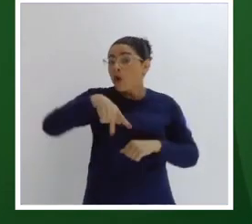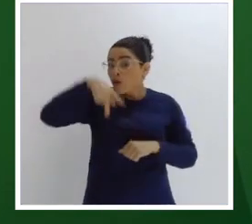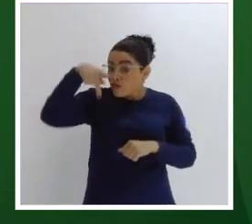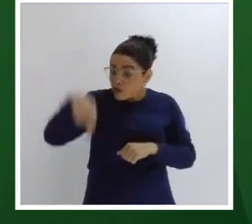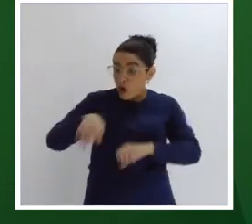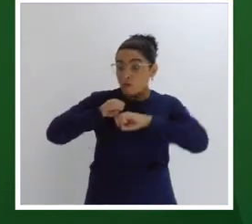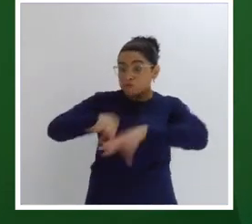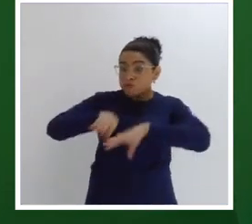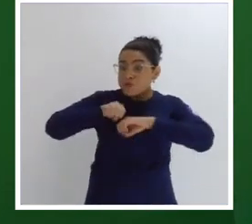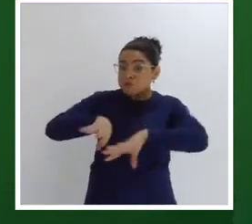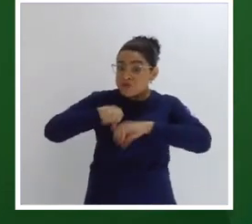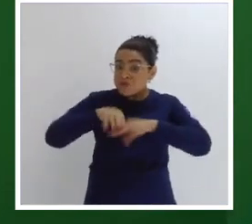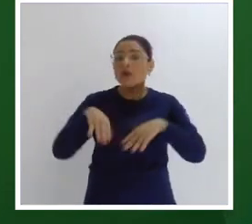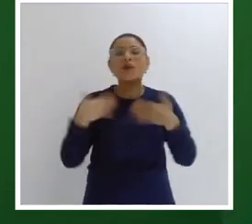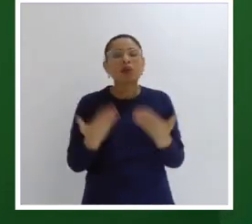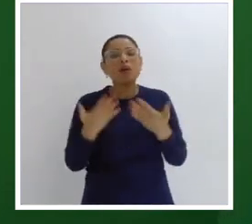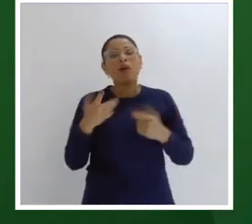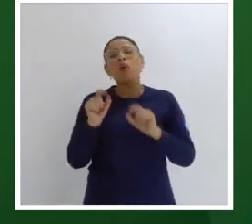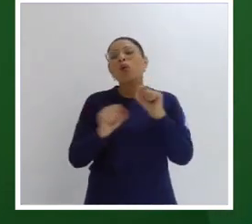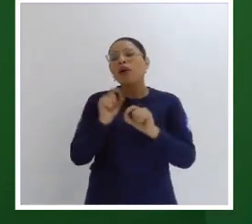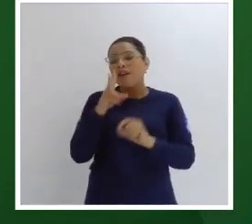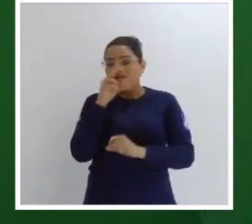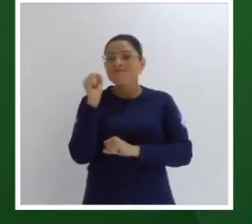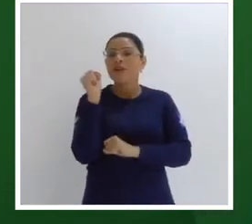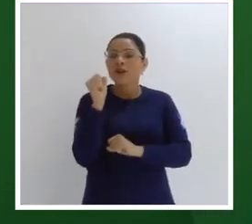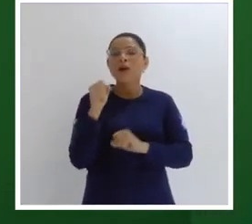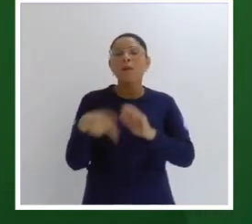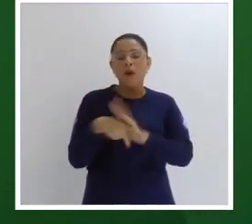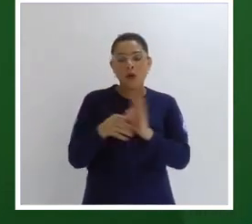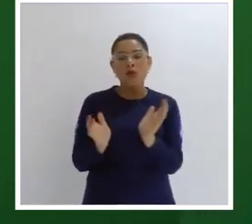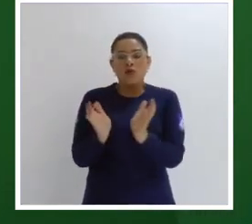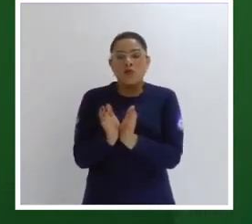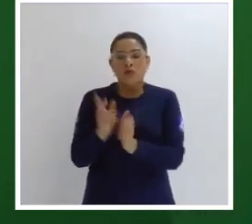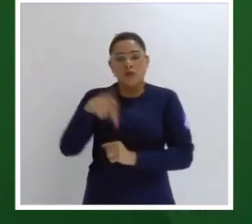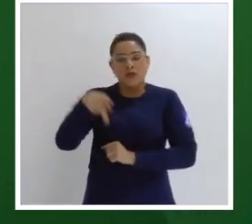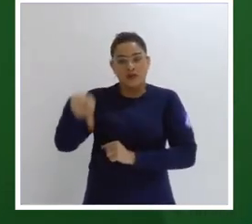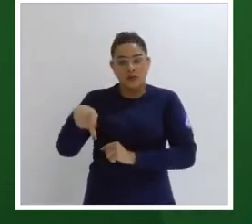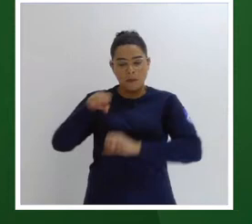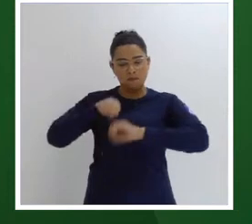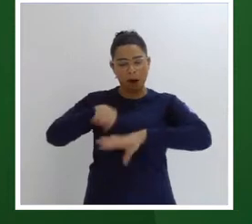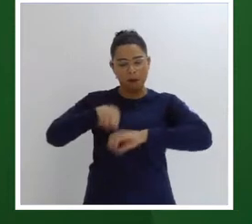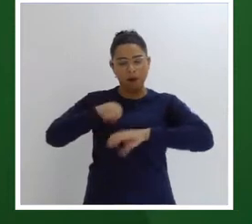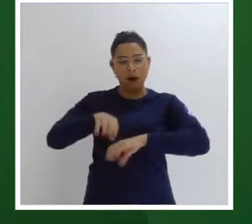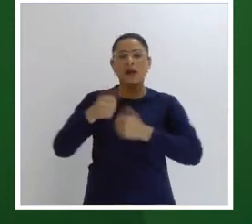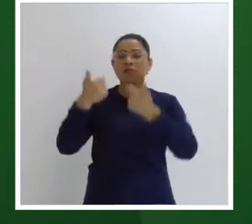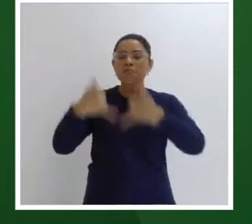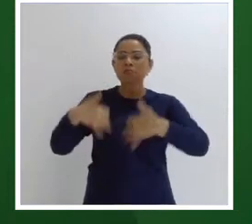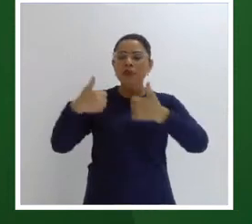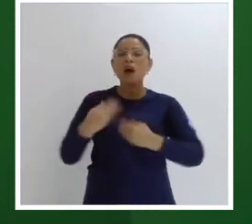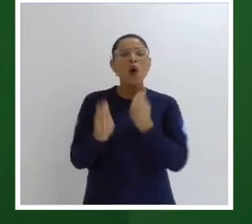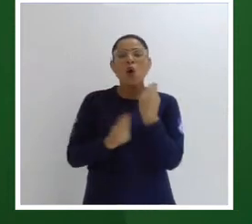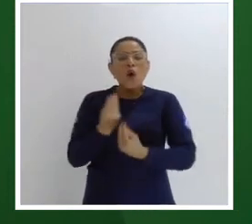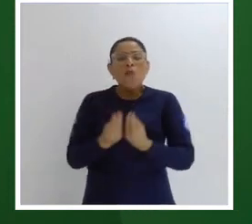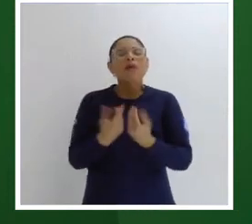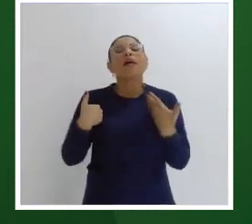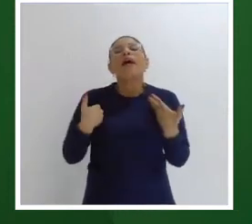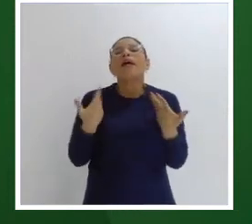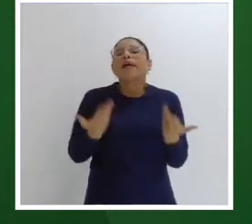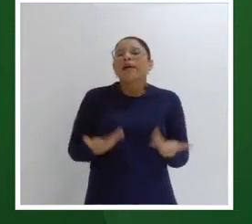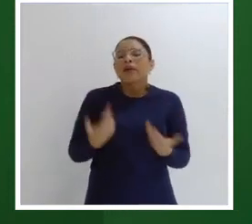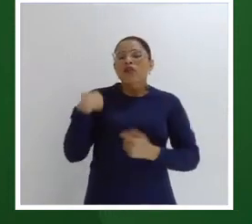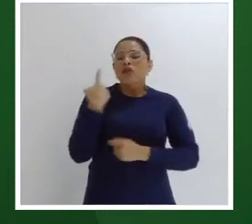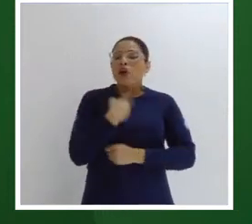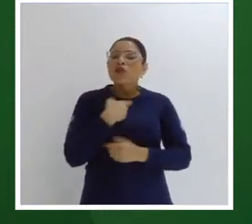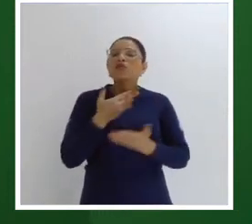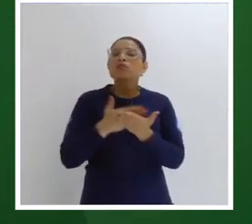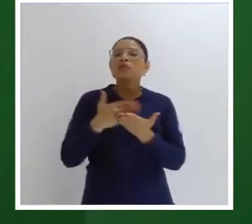também porque nosso fortalecemos a equipe dos Professores é um misto de pensar assim se